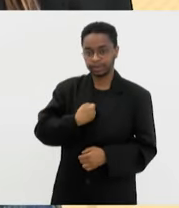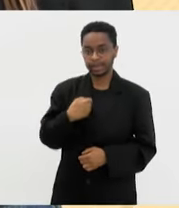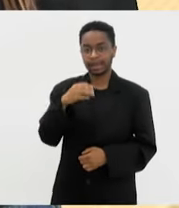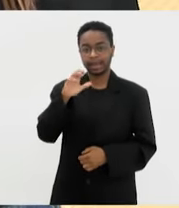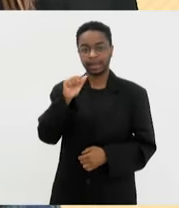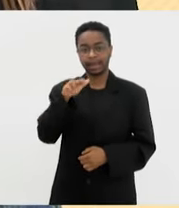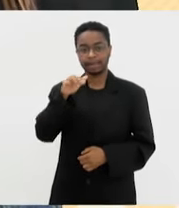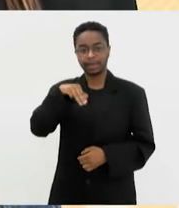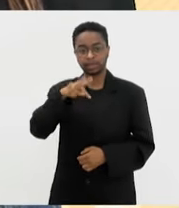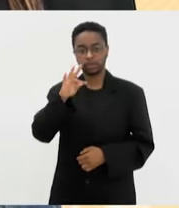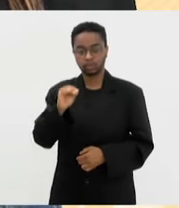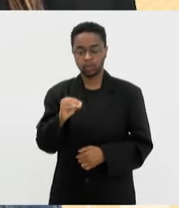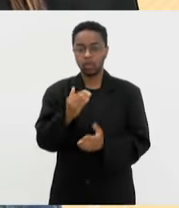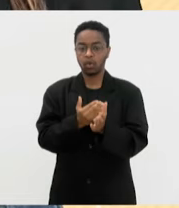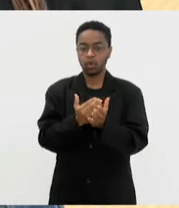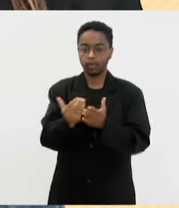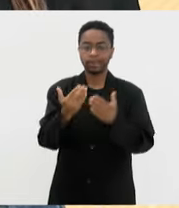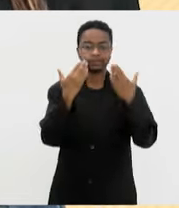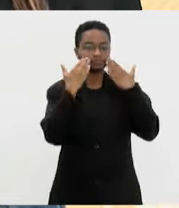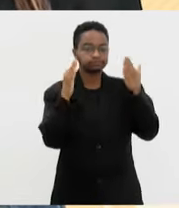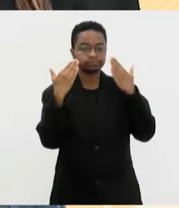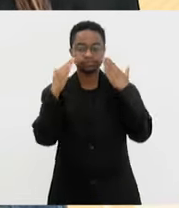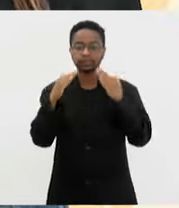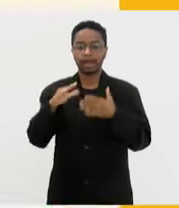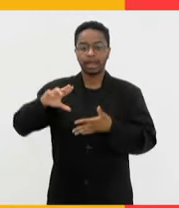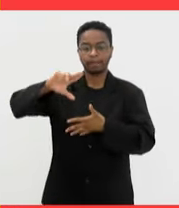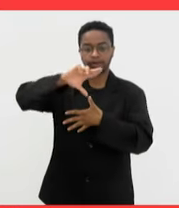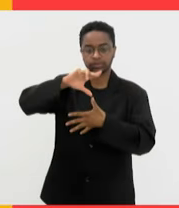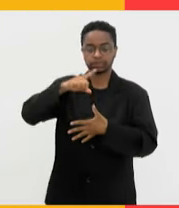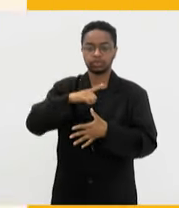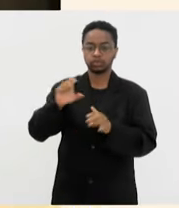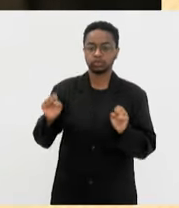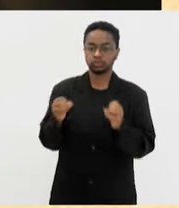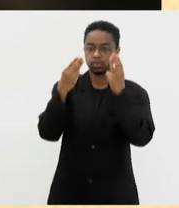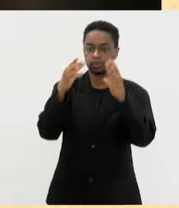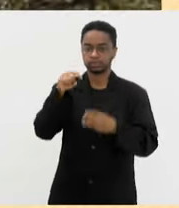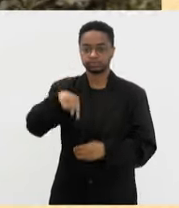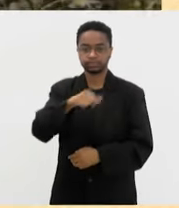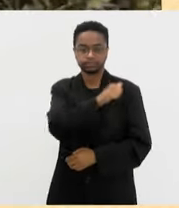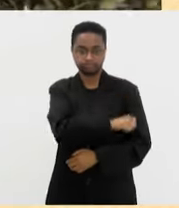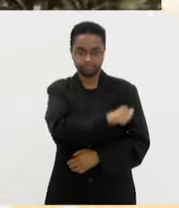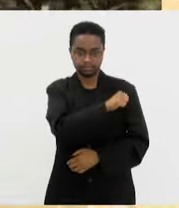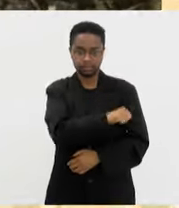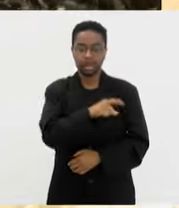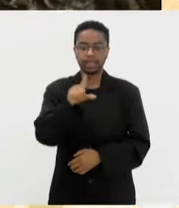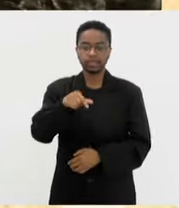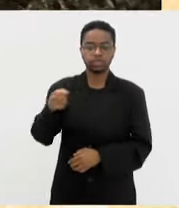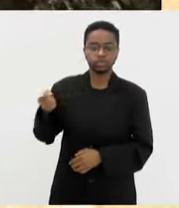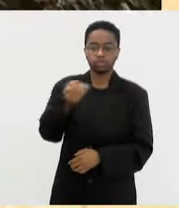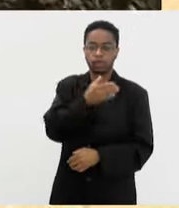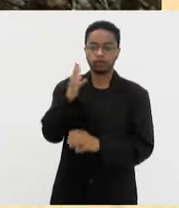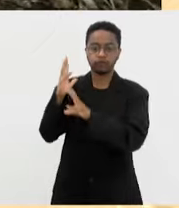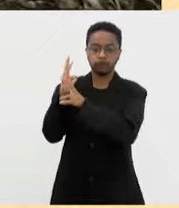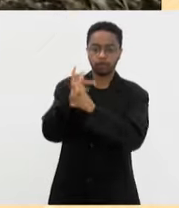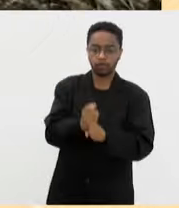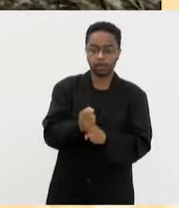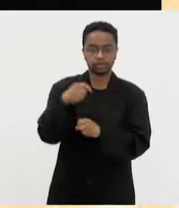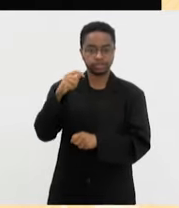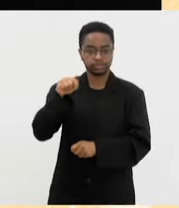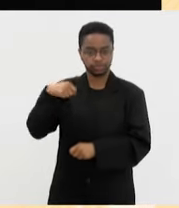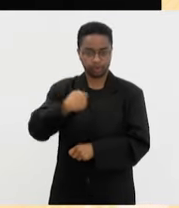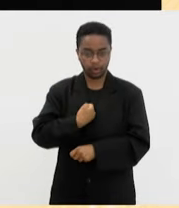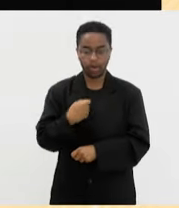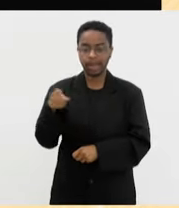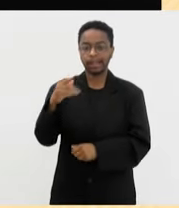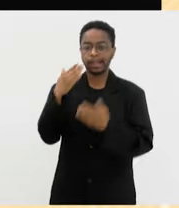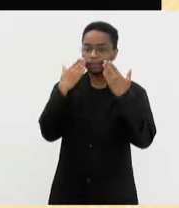abre turnê na América do Sul com show no Rio de Janeiro. Referência do neofolclore espanhol, a apresentação da cantora